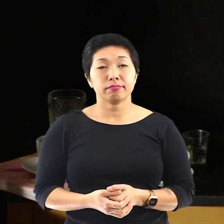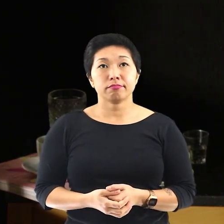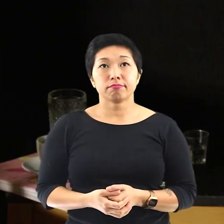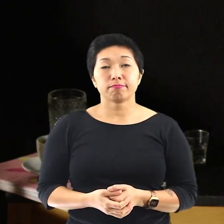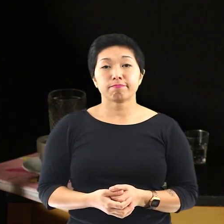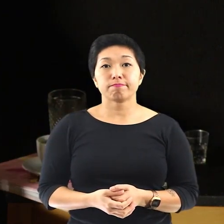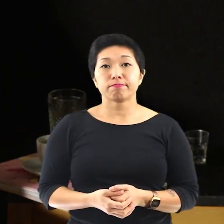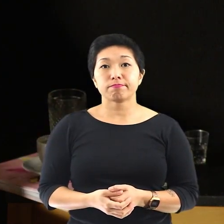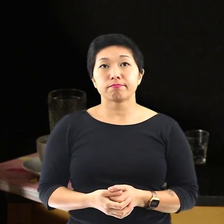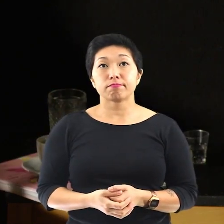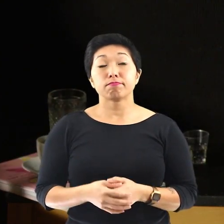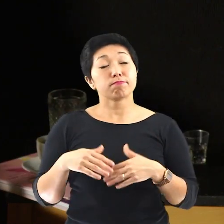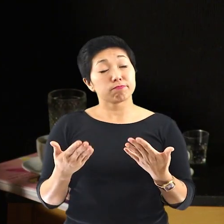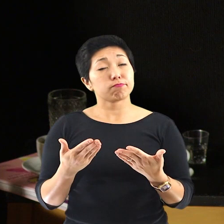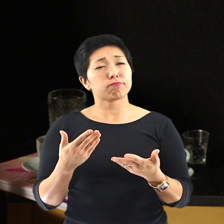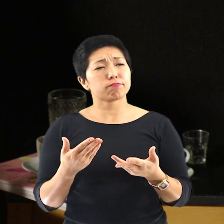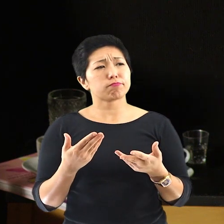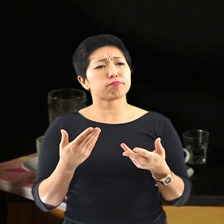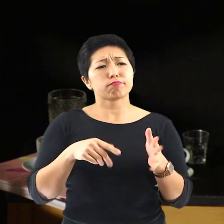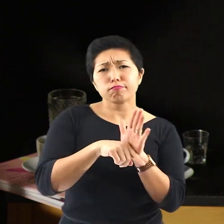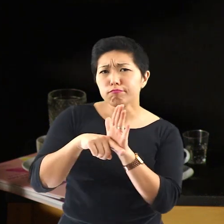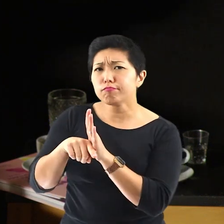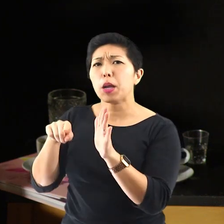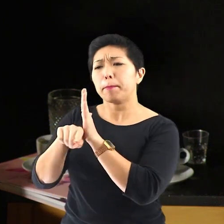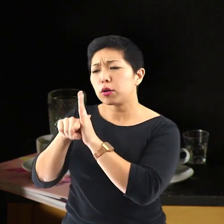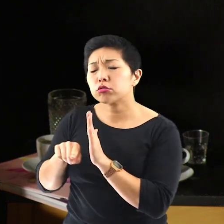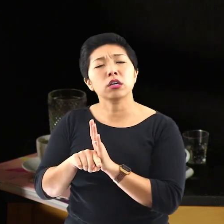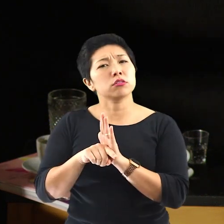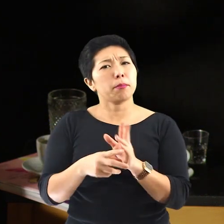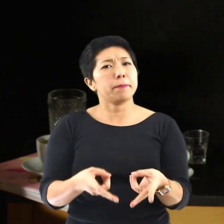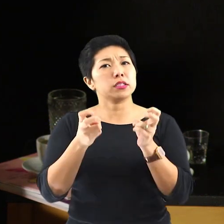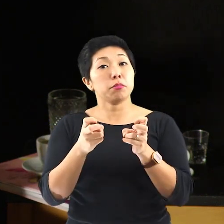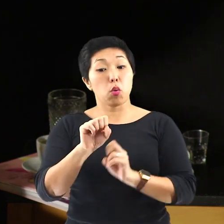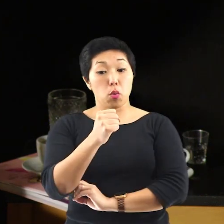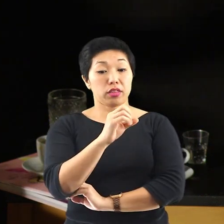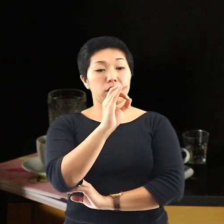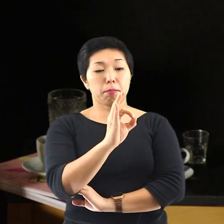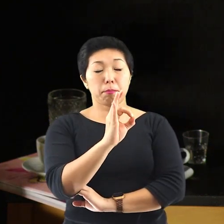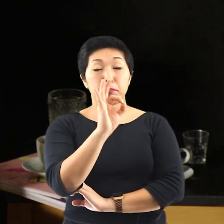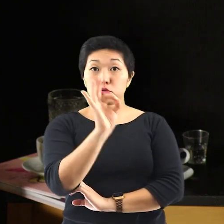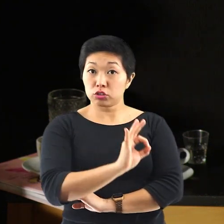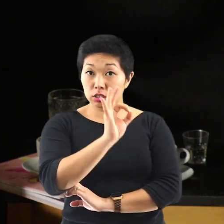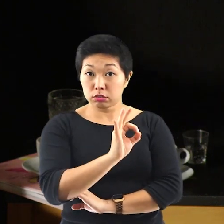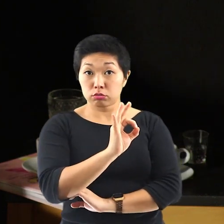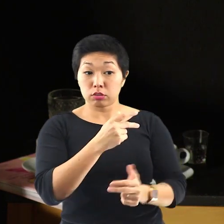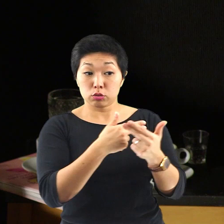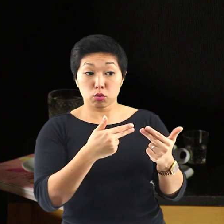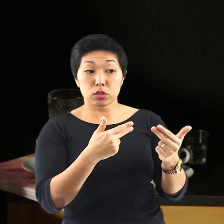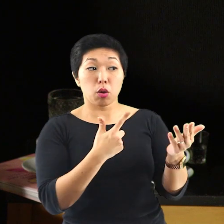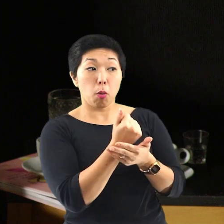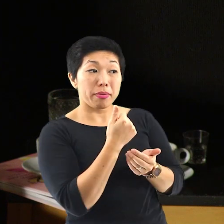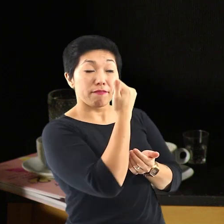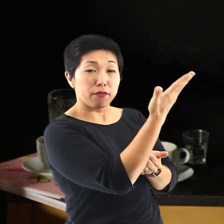essa situação. E aí ele viu, nessa pesquisa, que 80% dos produtos consumidos poderiam ser